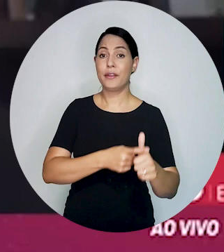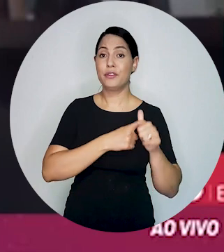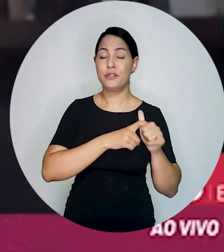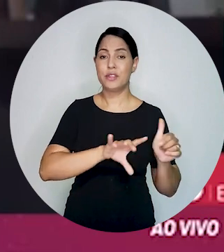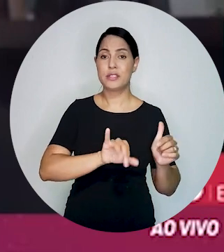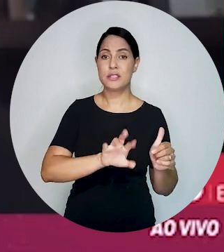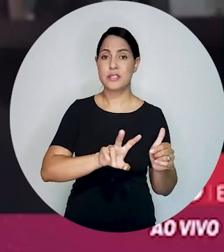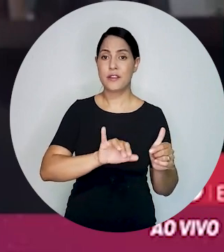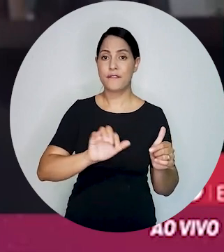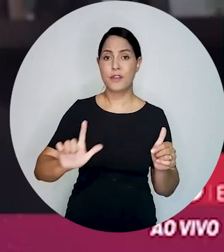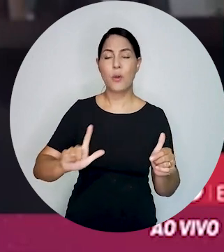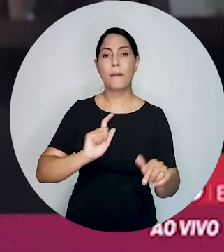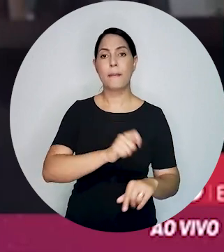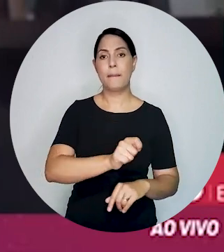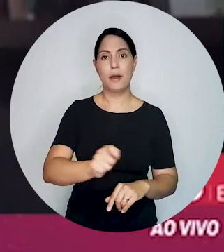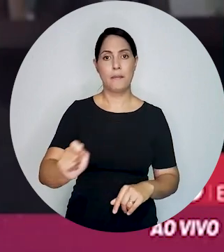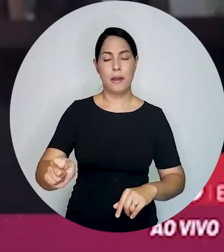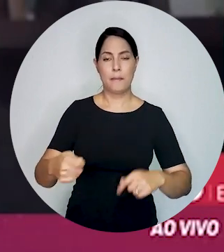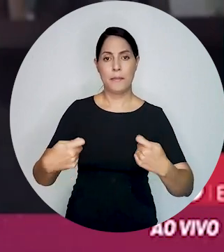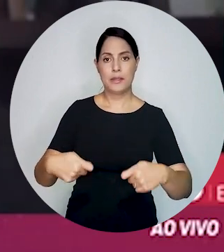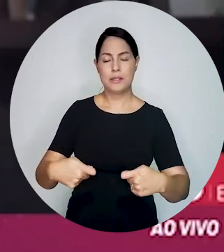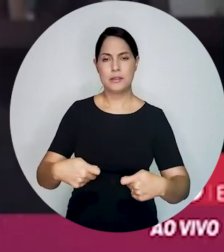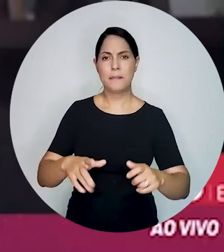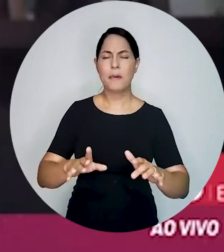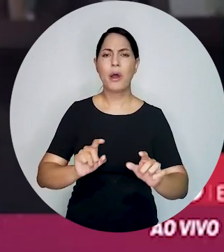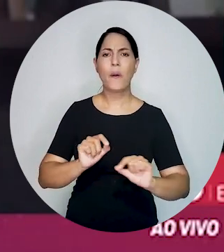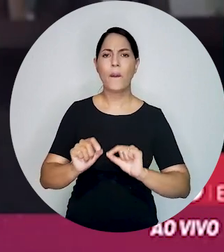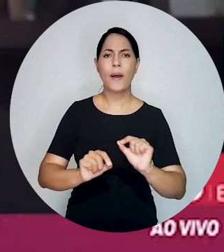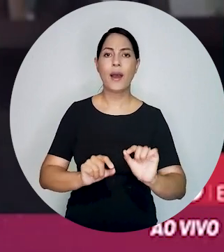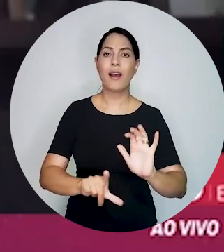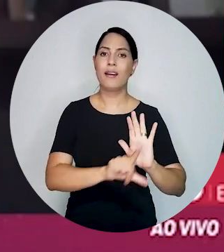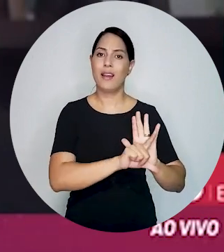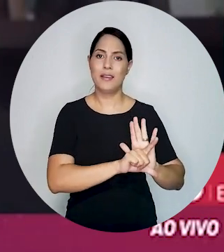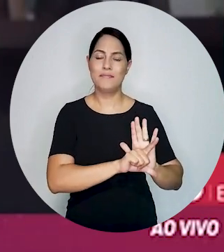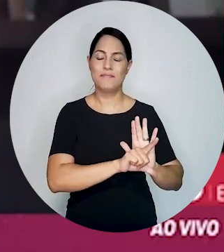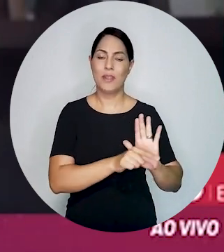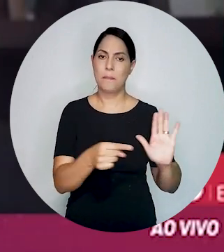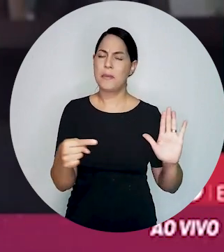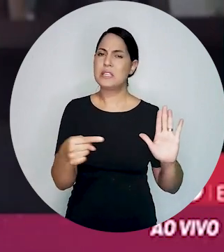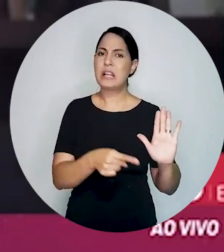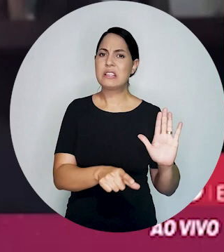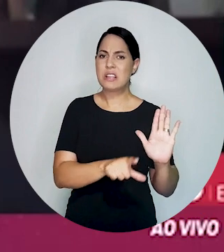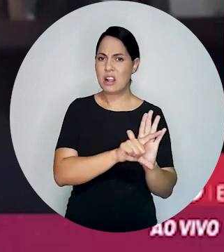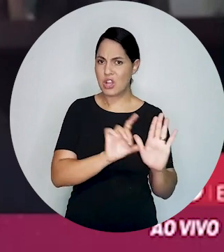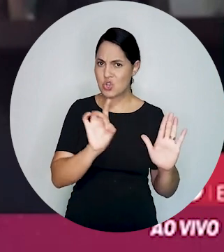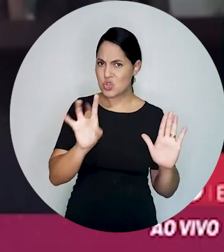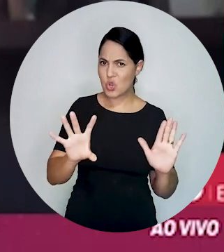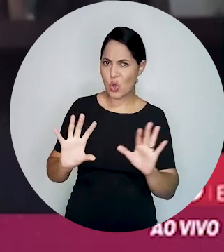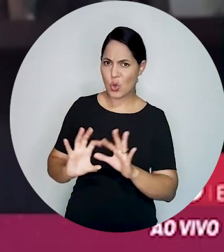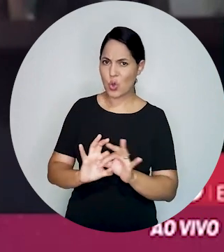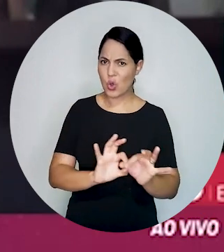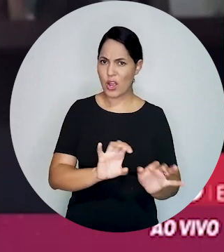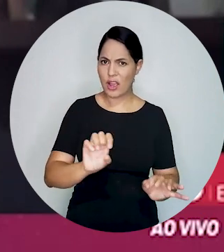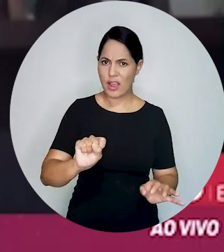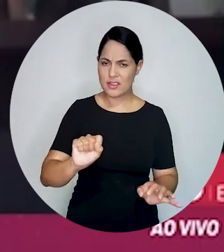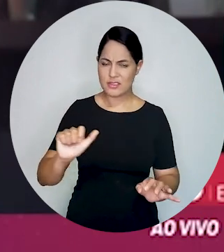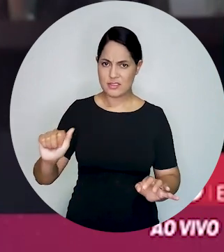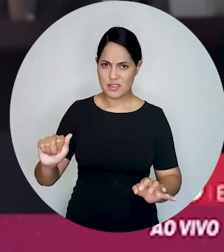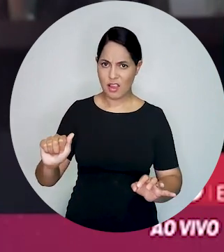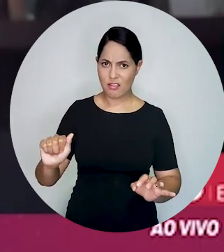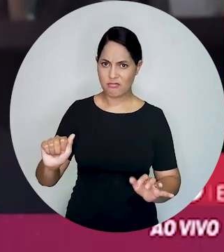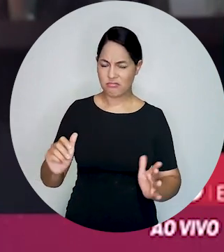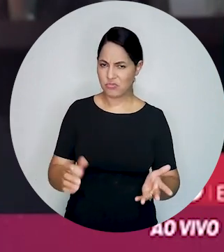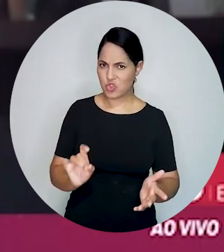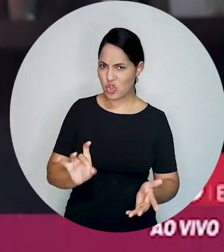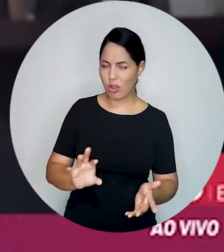civil dos clubes. Portanto, não é uma lei que trata somente da sociedade anônima do